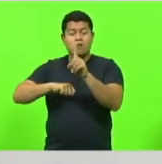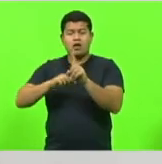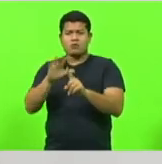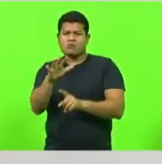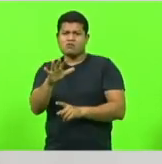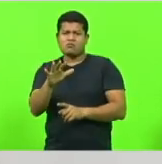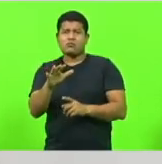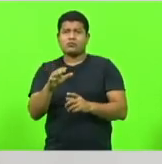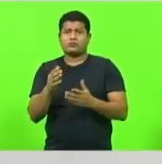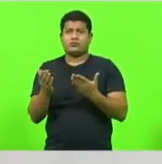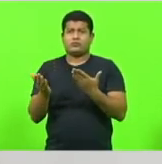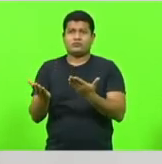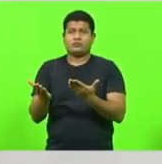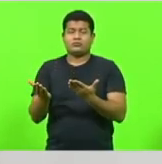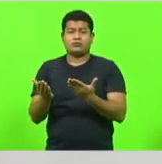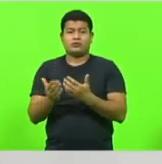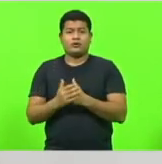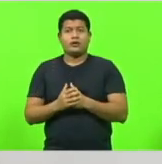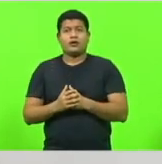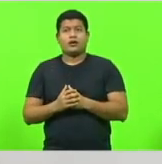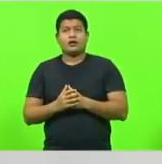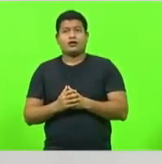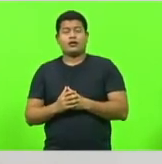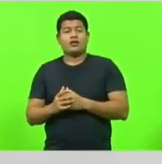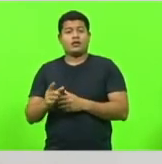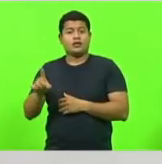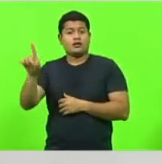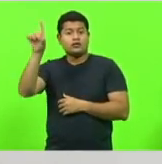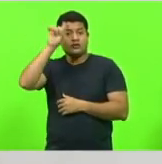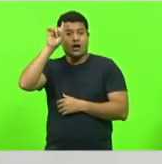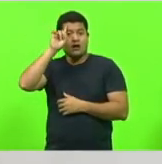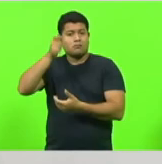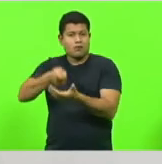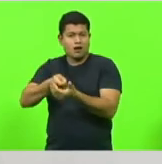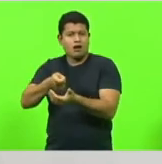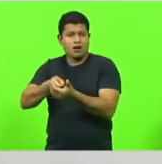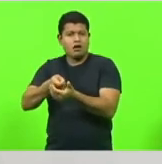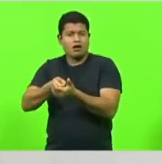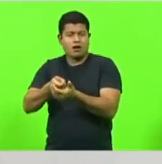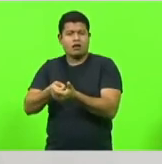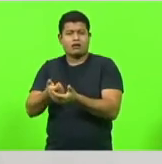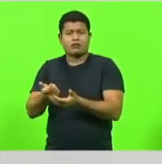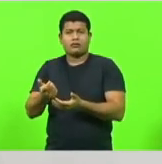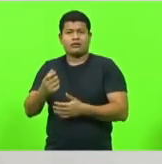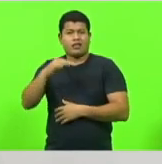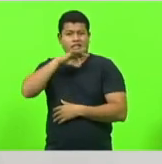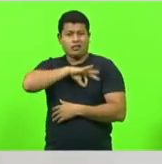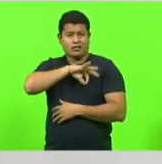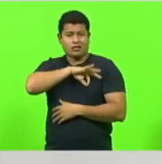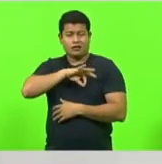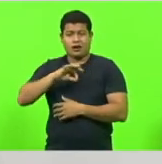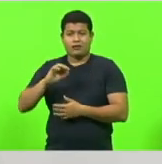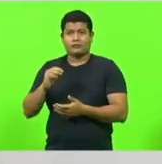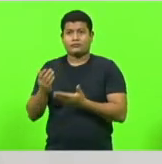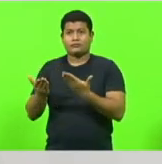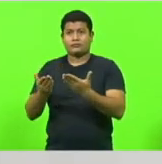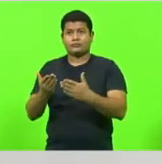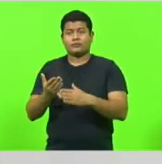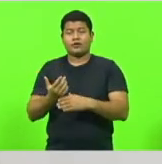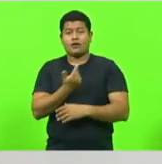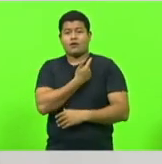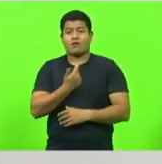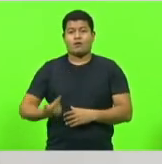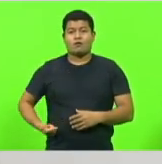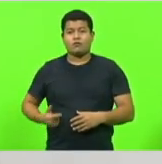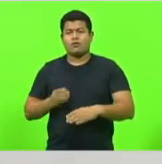um mês dessas diárias, onde você acompanha o governador perambulando pelo